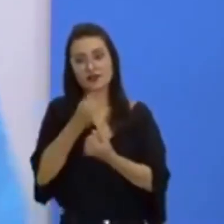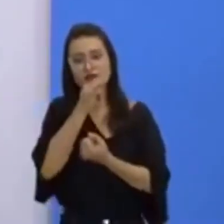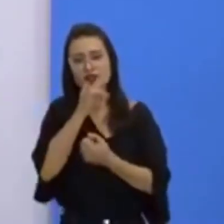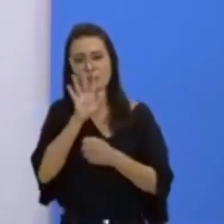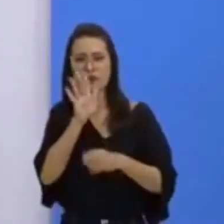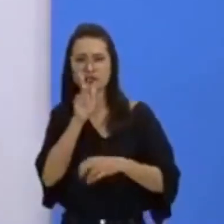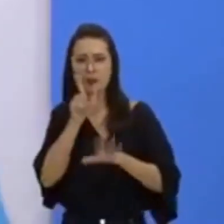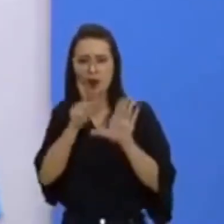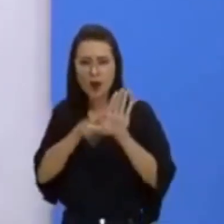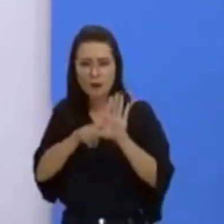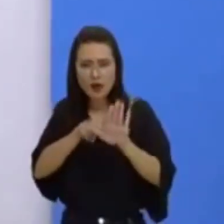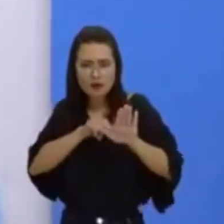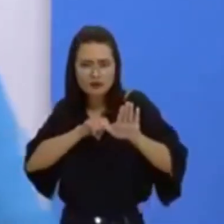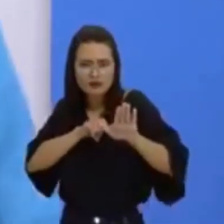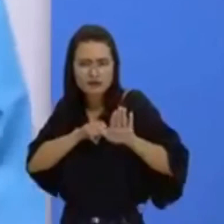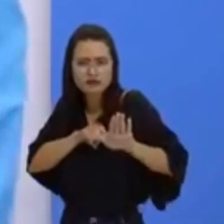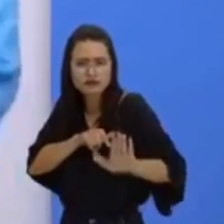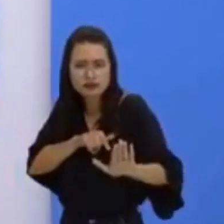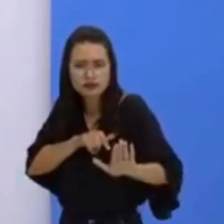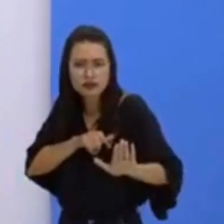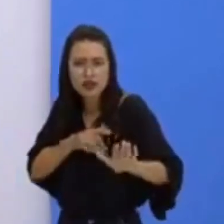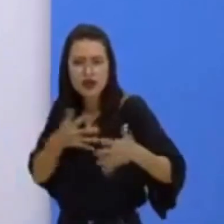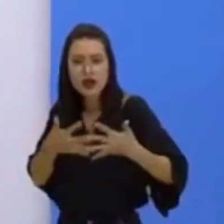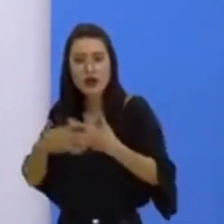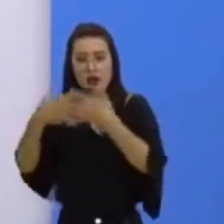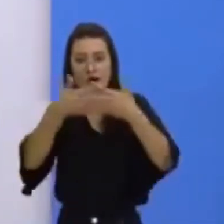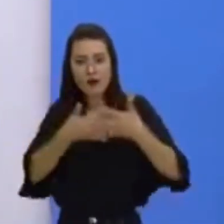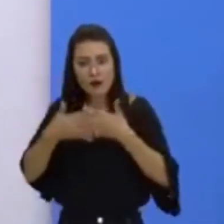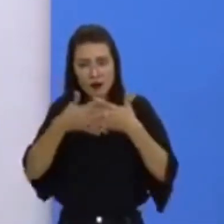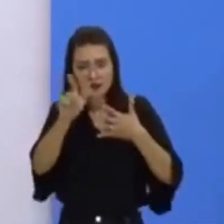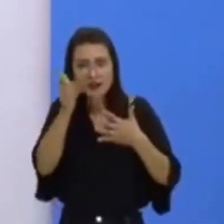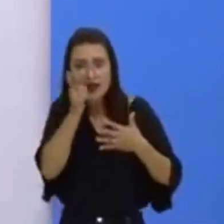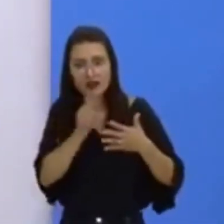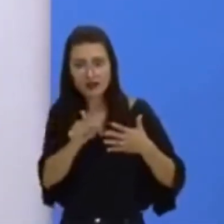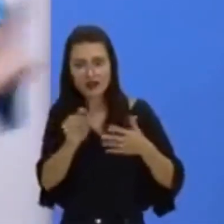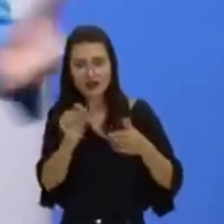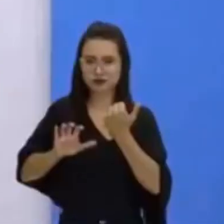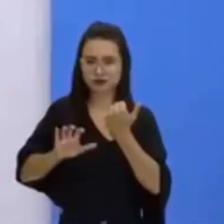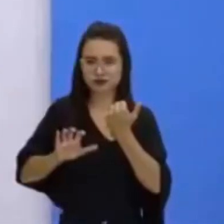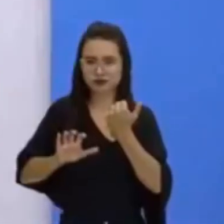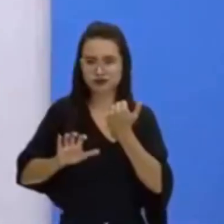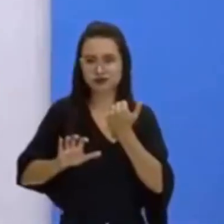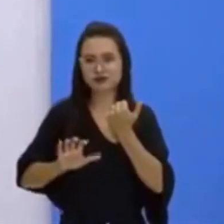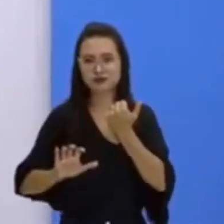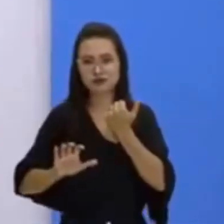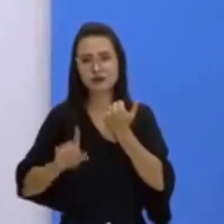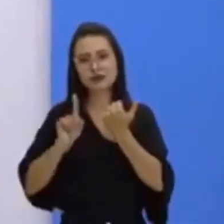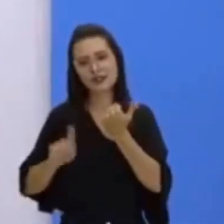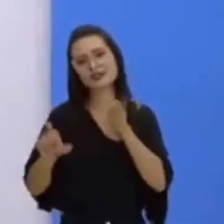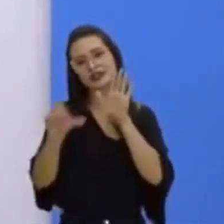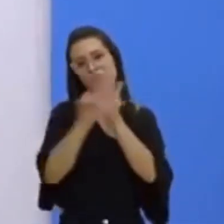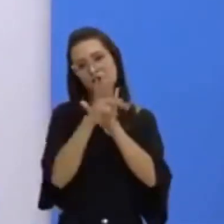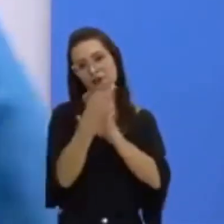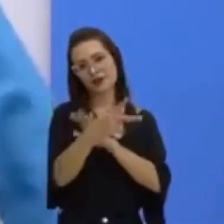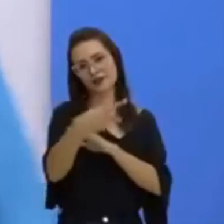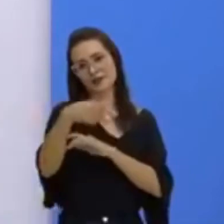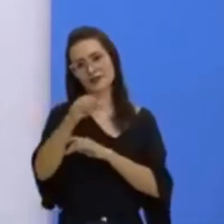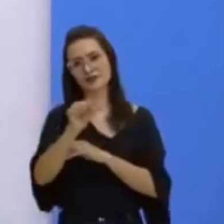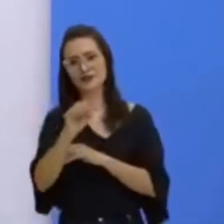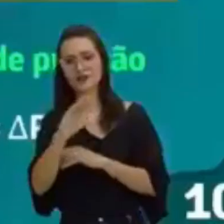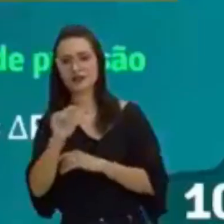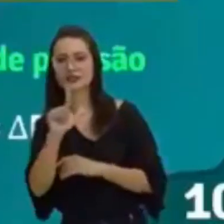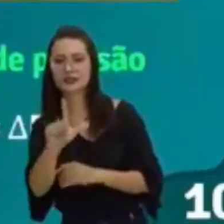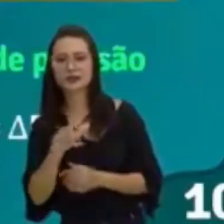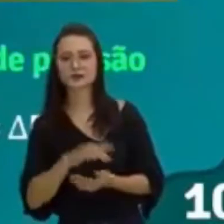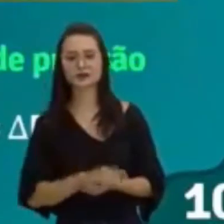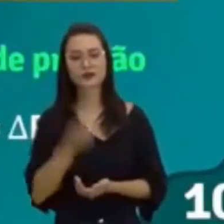pé para parar o caminhão, você conseguiria fazer ele de Pascal, beleza? Vamos observar